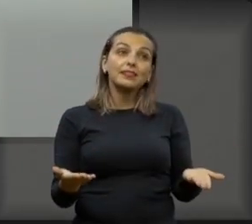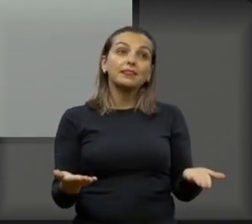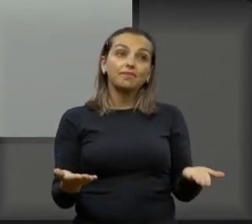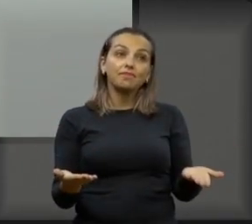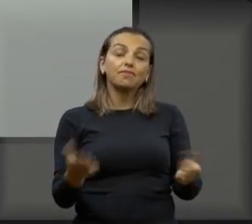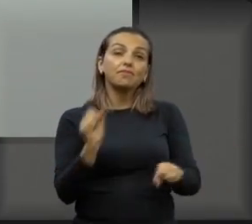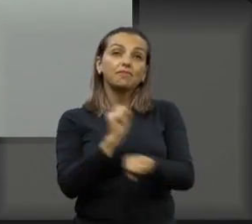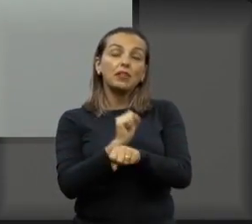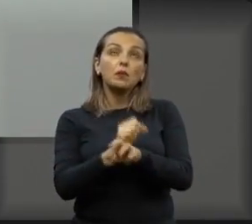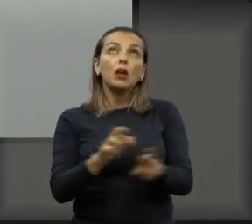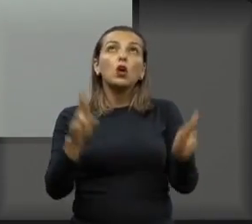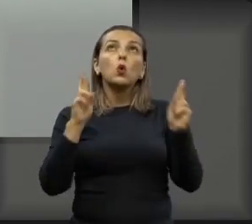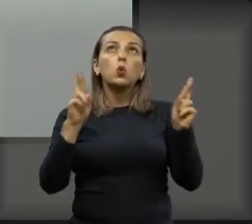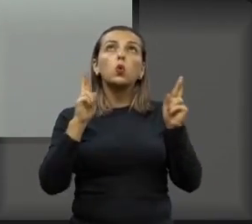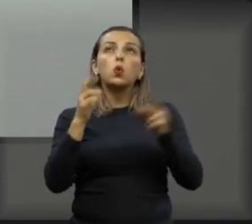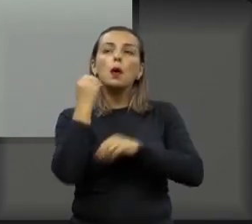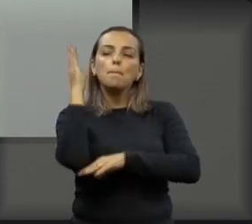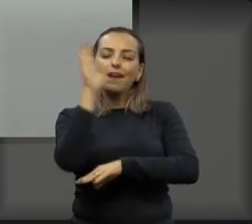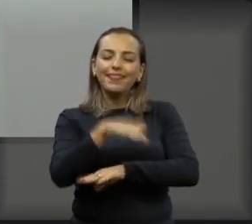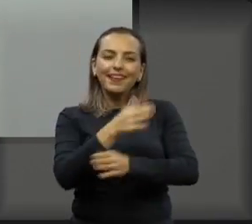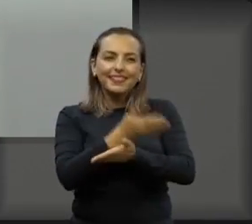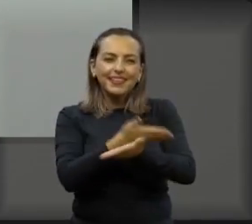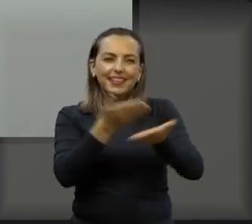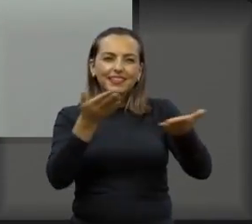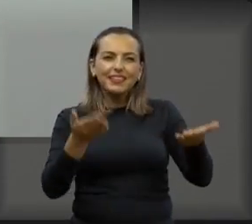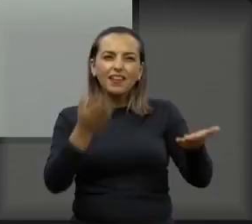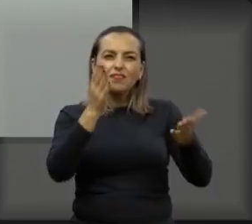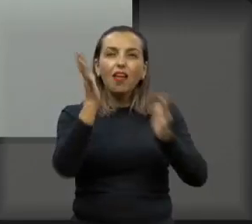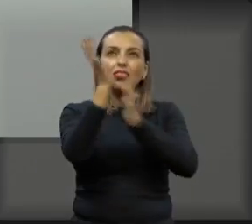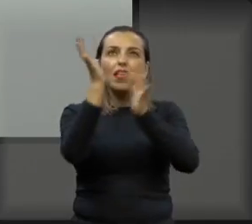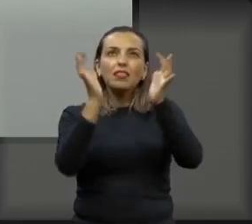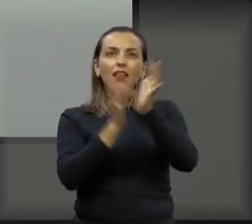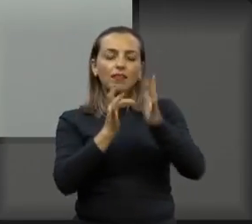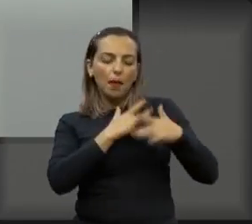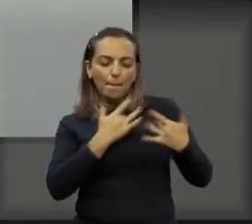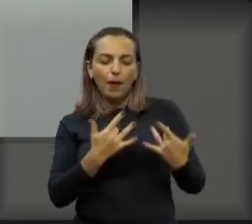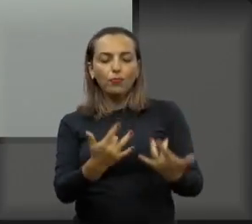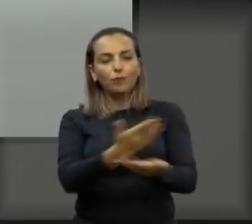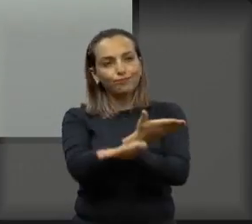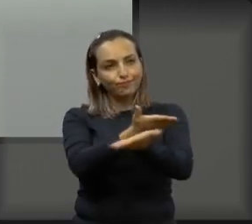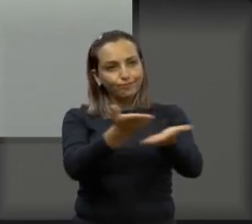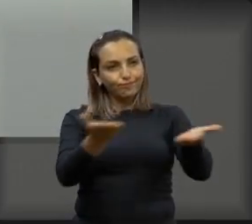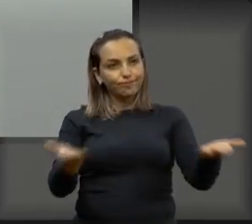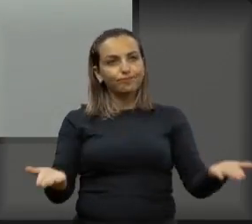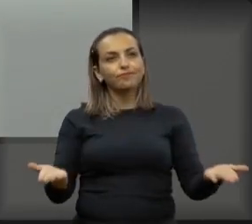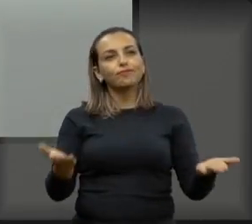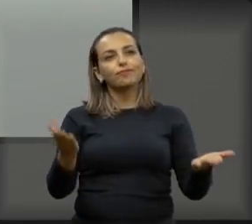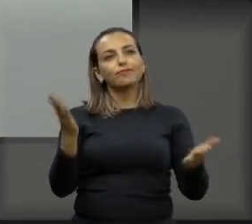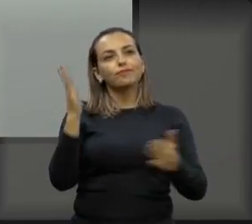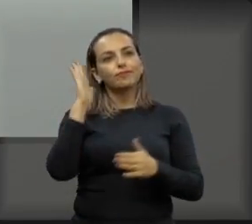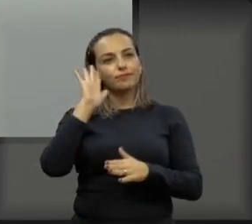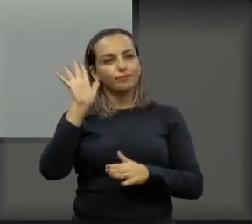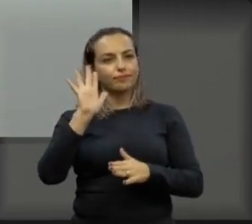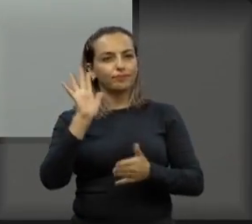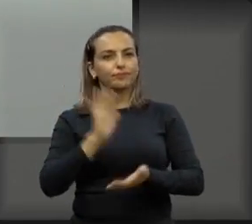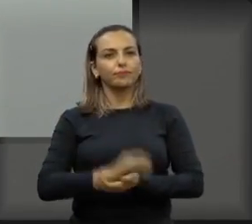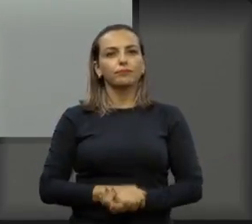Eu espero que vocês tenham uma boa tarde. E que Cristo tenha misericórdia de todos nós. Até mais.